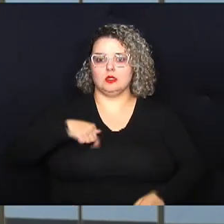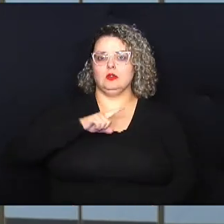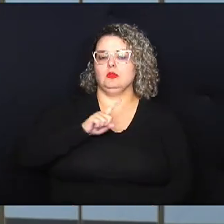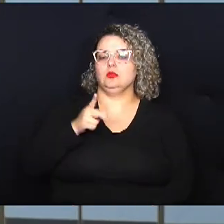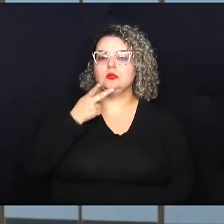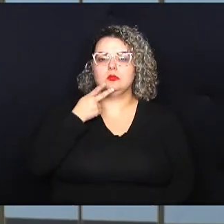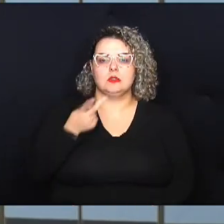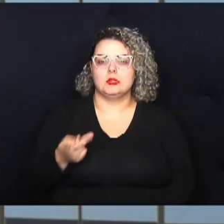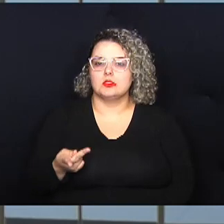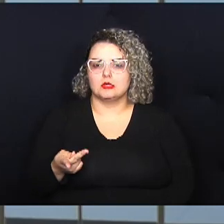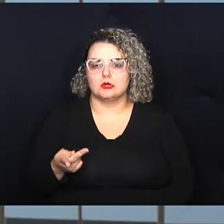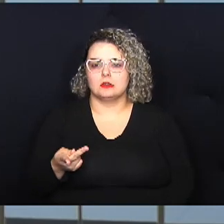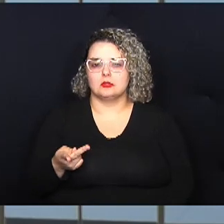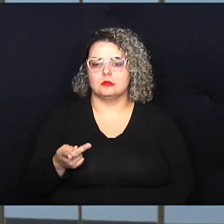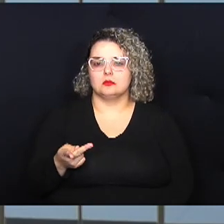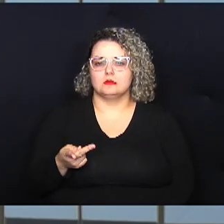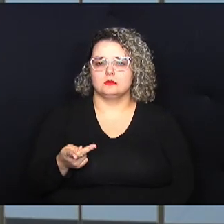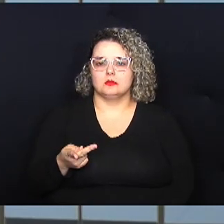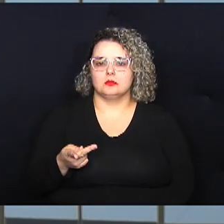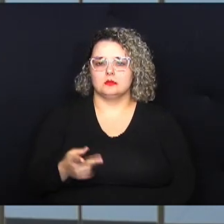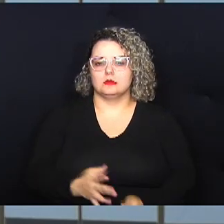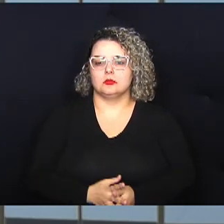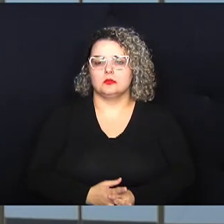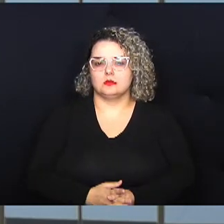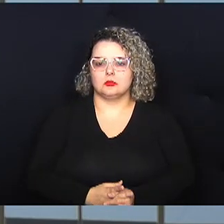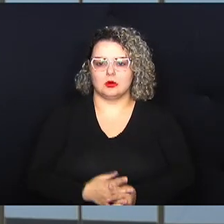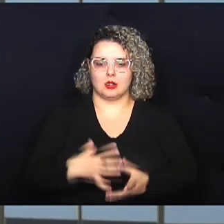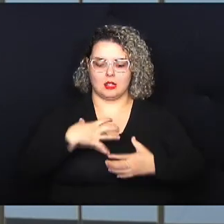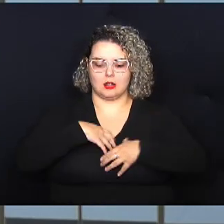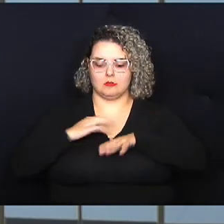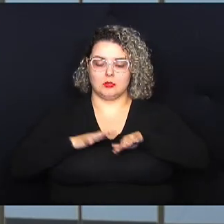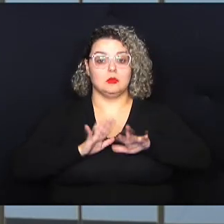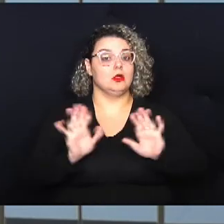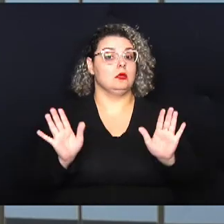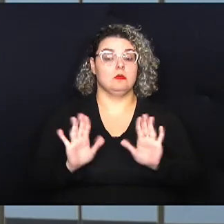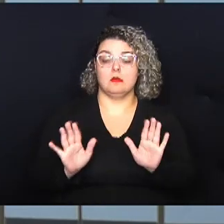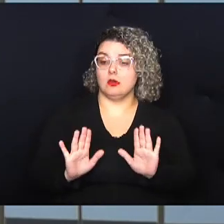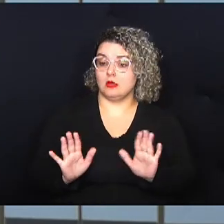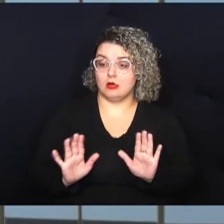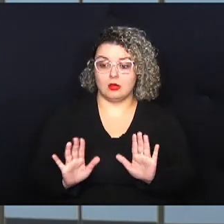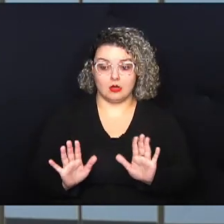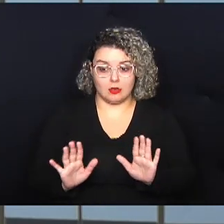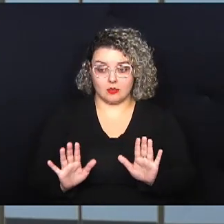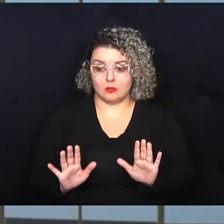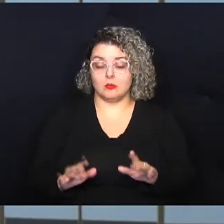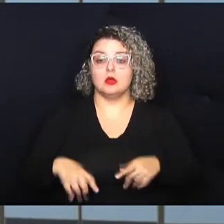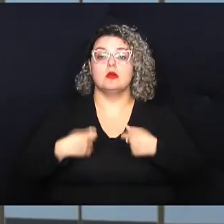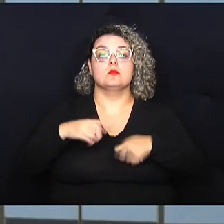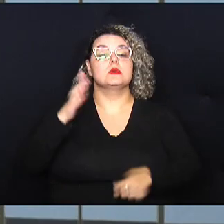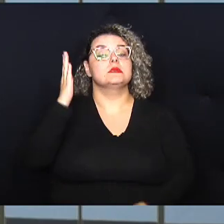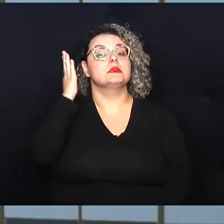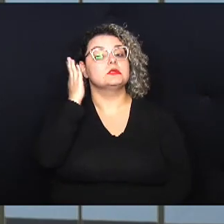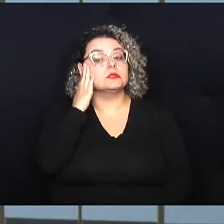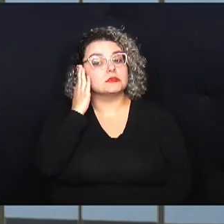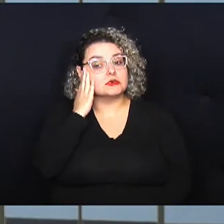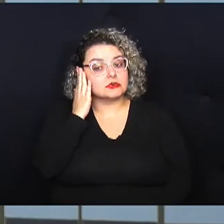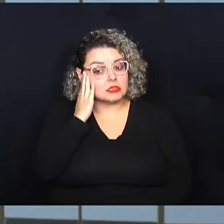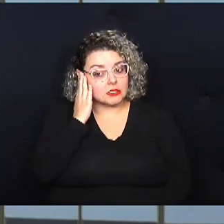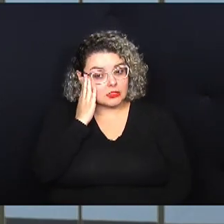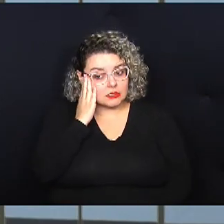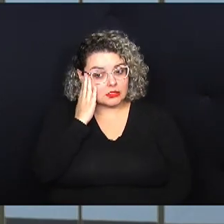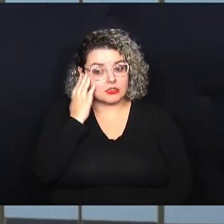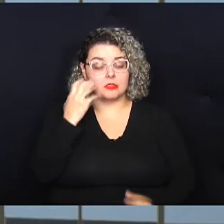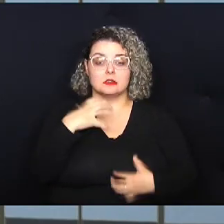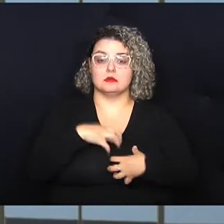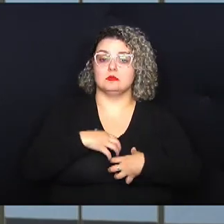você tem que abafar a sua emoção. Não. Você tem que entender a sua emoção e trabalhar